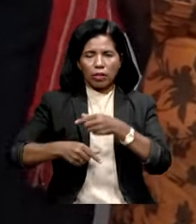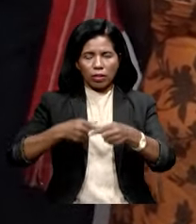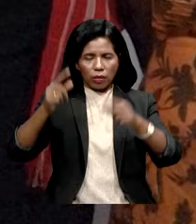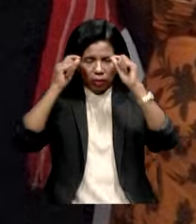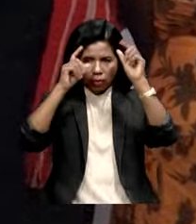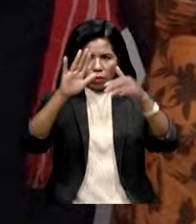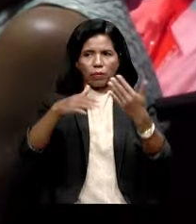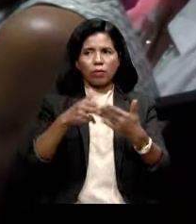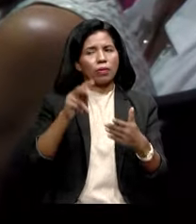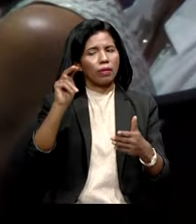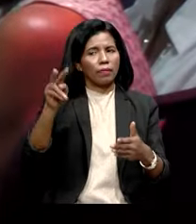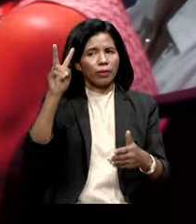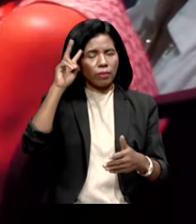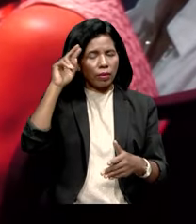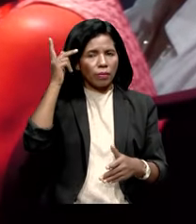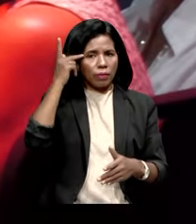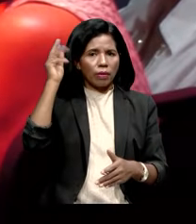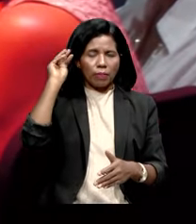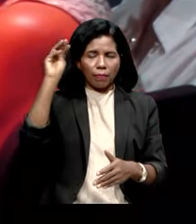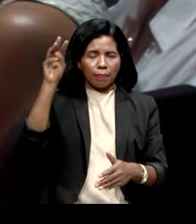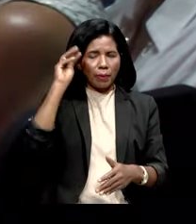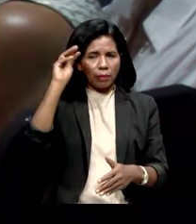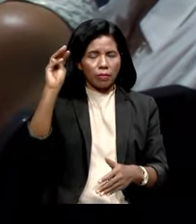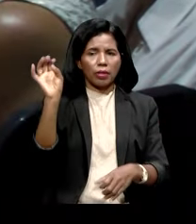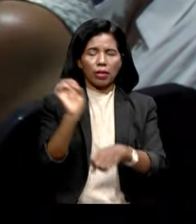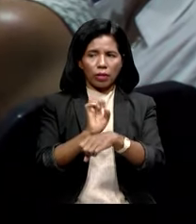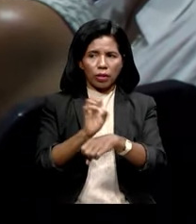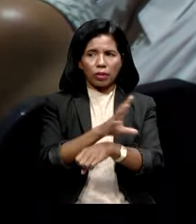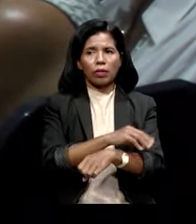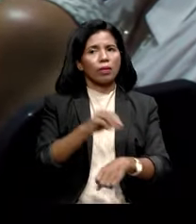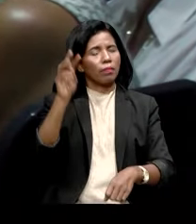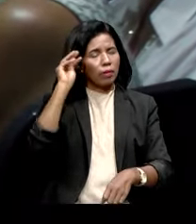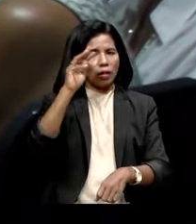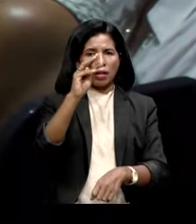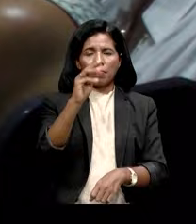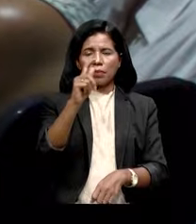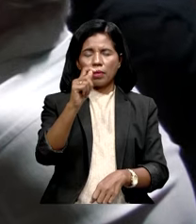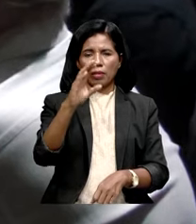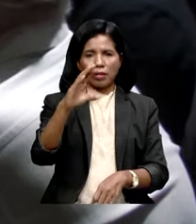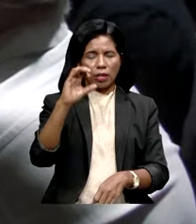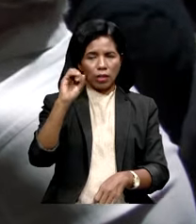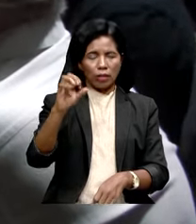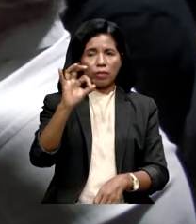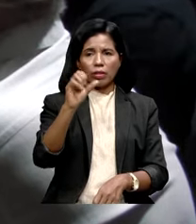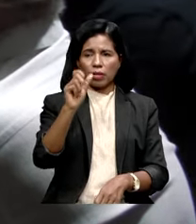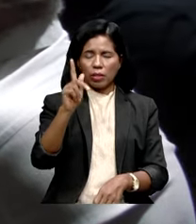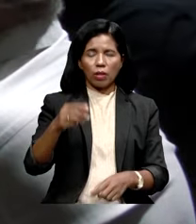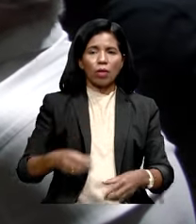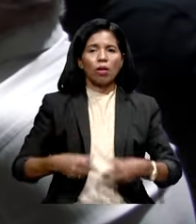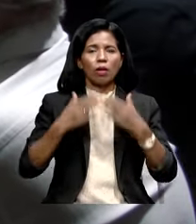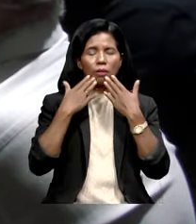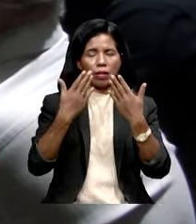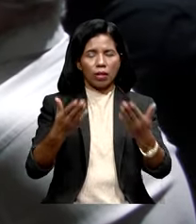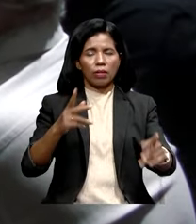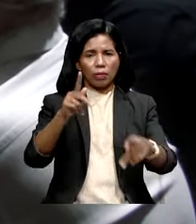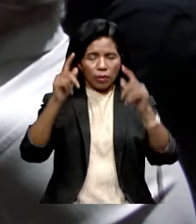sirnia. Vice-primeiro-ministro, no ministro, coordenador assunto econômico, no ministro, turismo no ambiente, Francisco Albodilei, foi obrigado a Timoruan sira